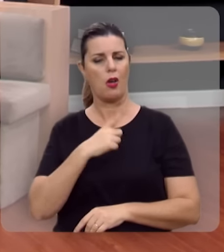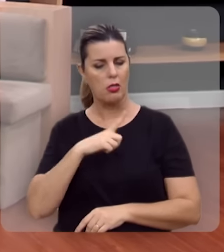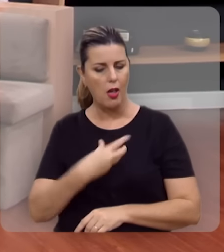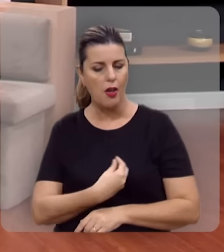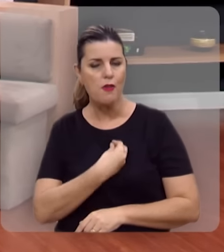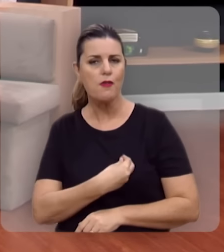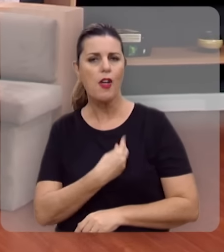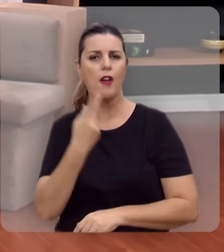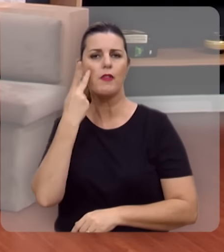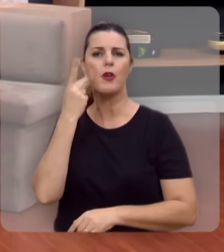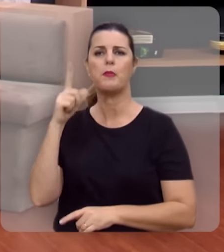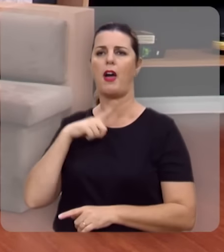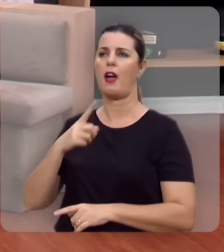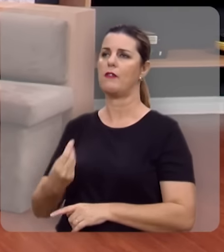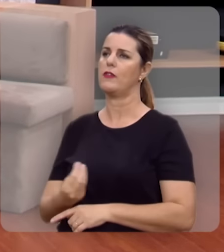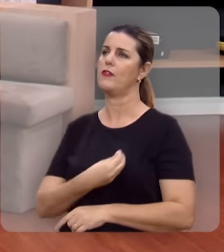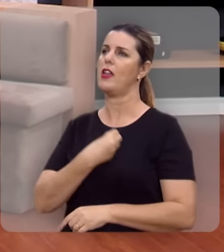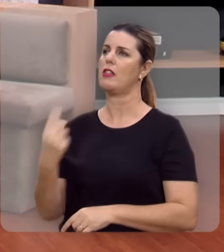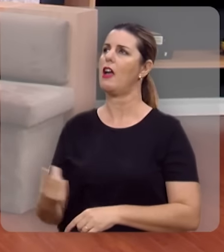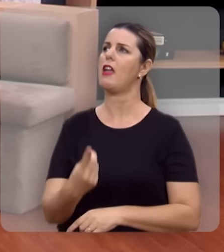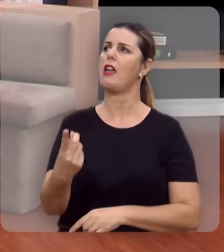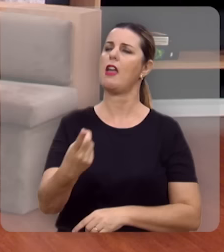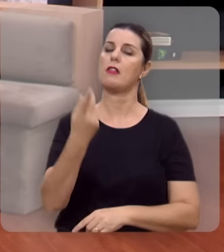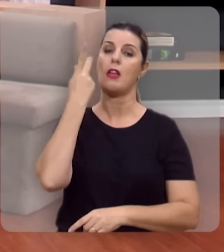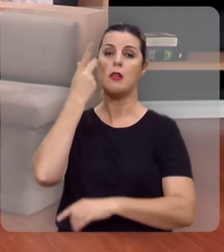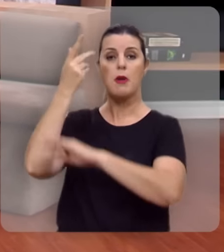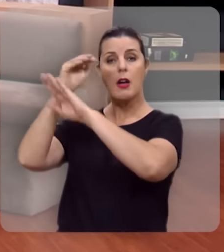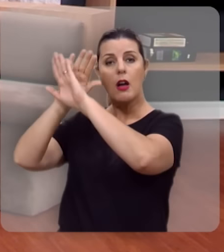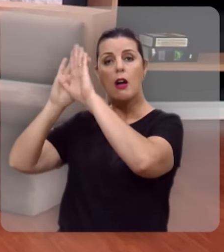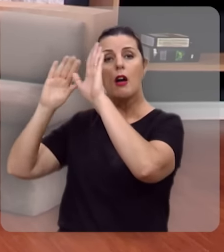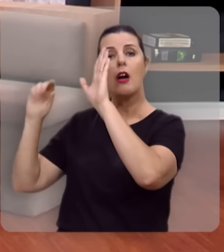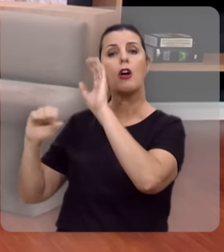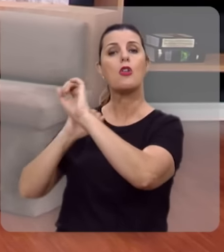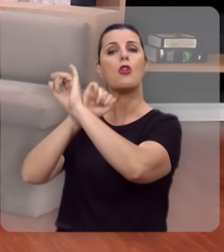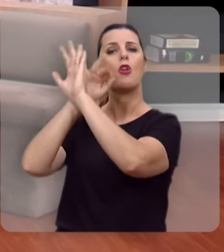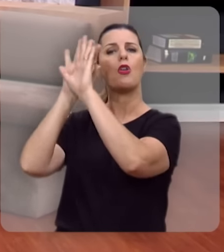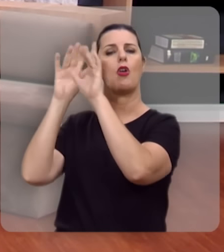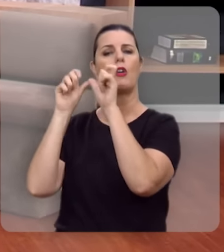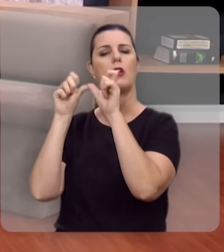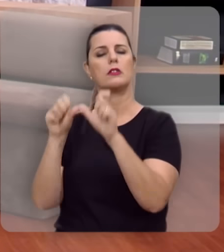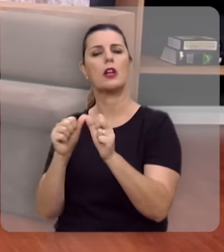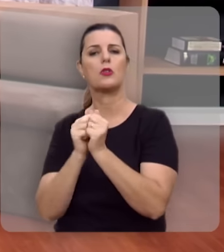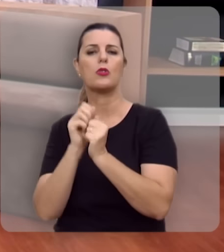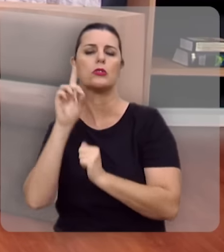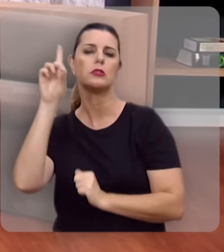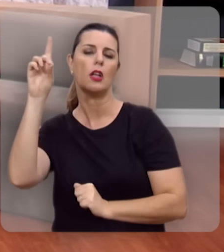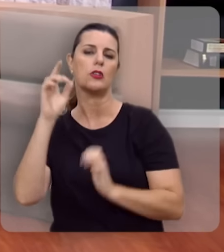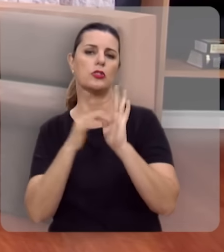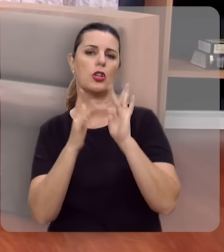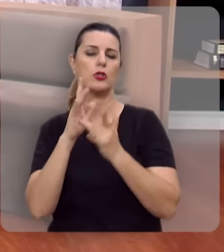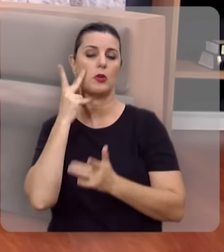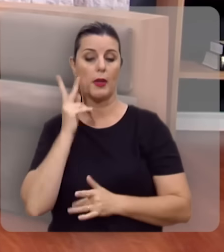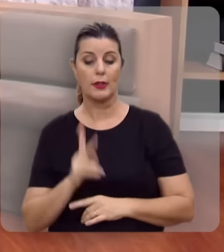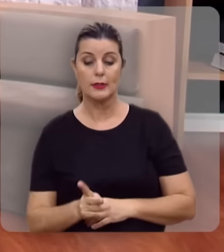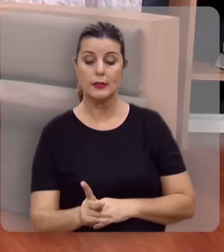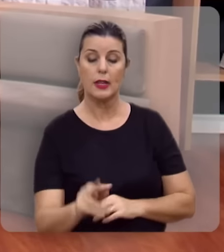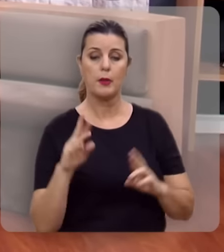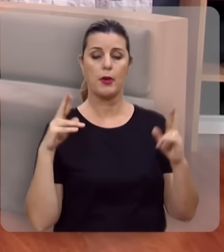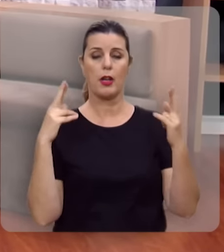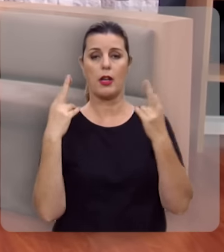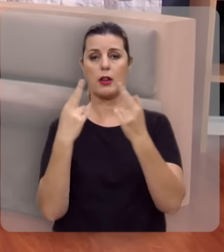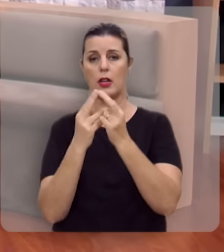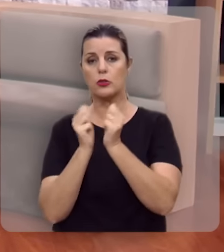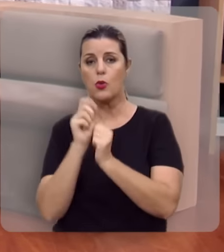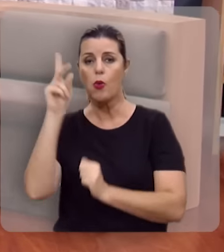nós caminhamos para o alvorecer da eternidade, nós caminhamos para a glória, onde estaremos com Ele, com Cristo, para